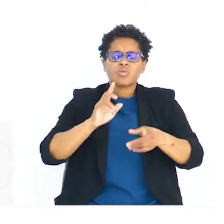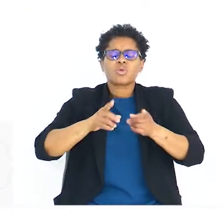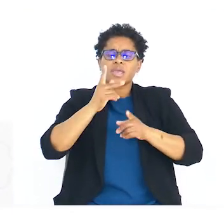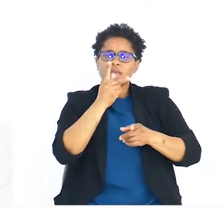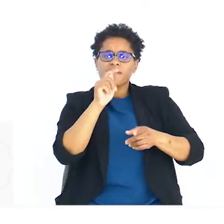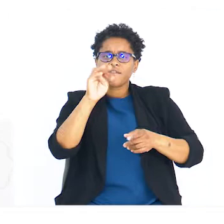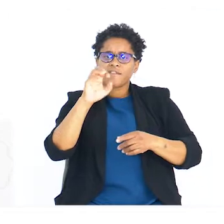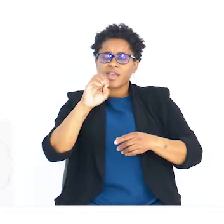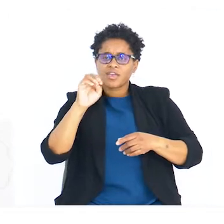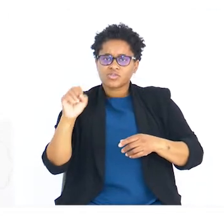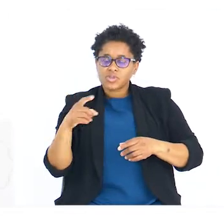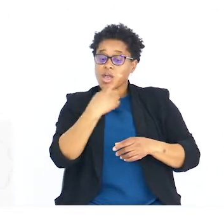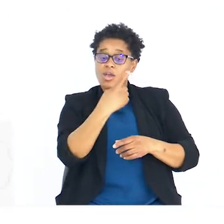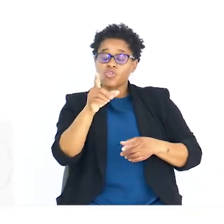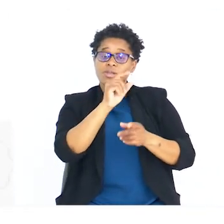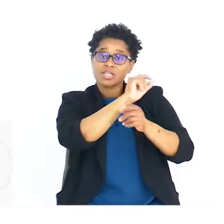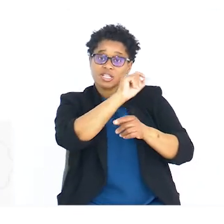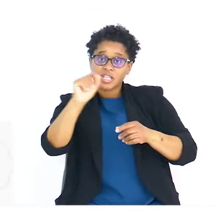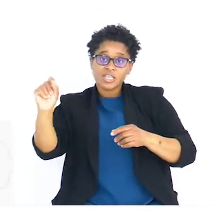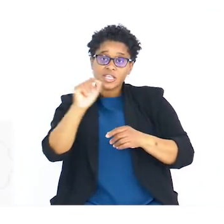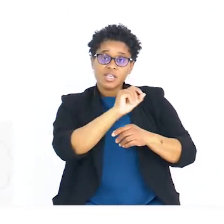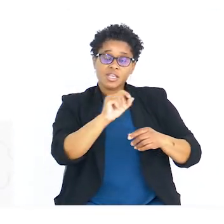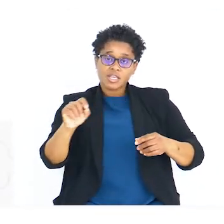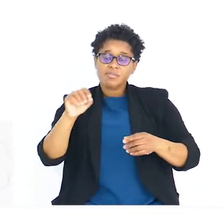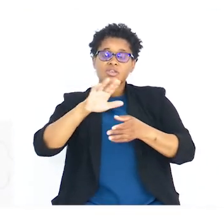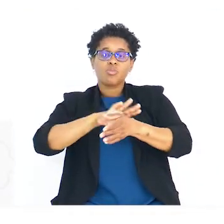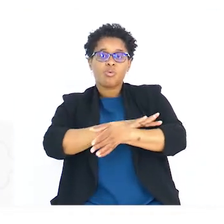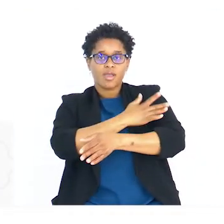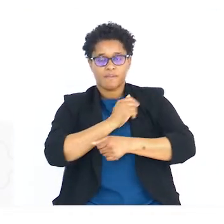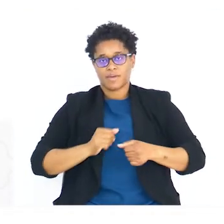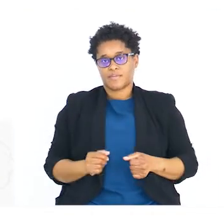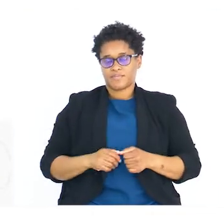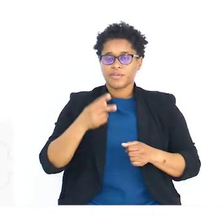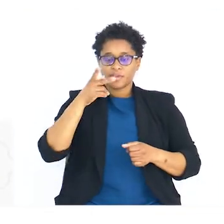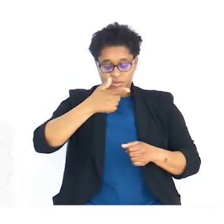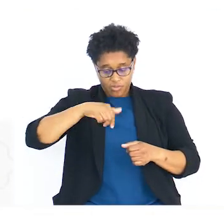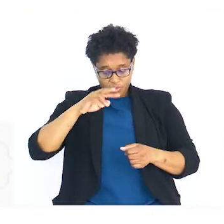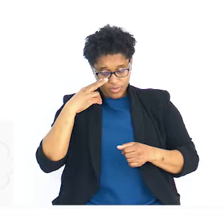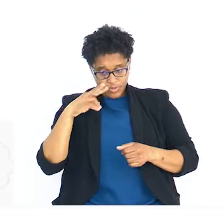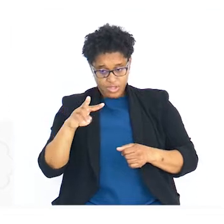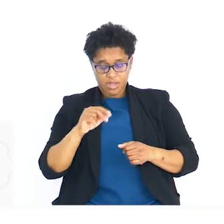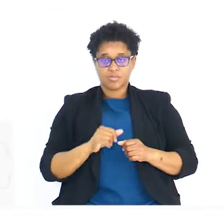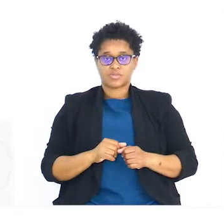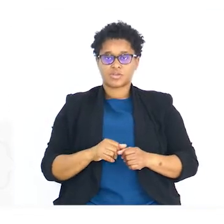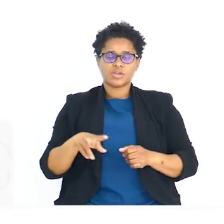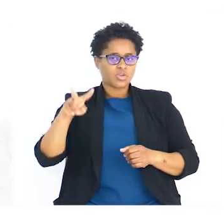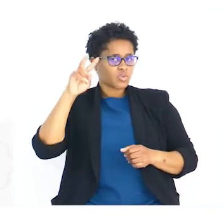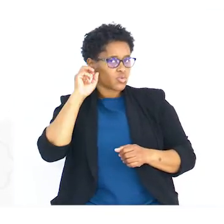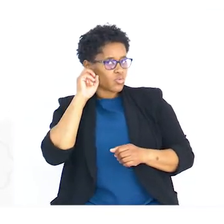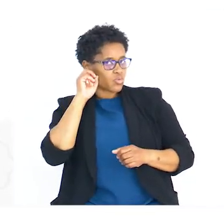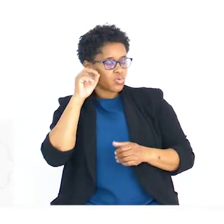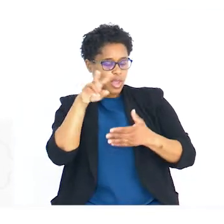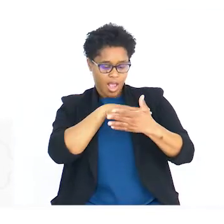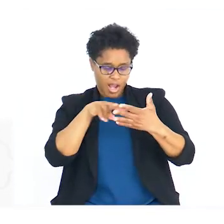Verso é cada uma das linhas do poema. Vejamos. Escutem